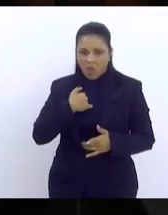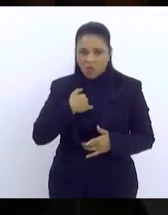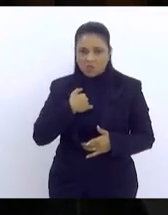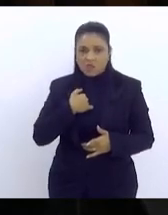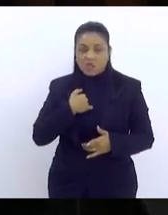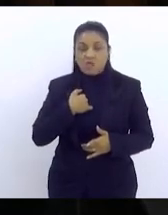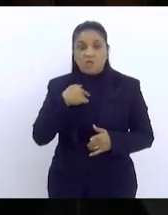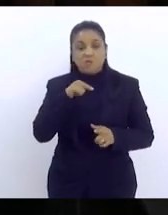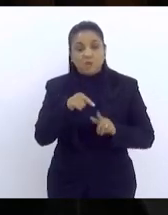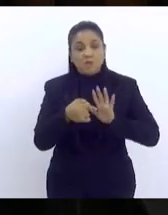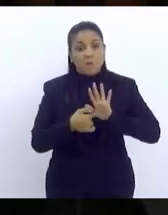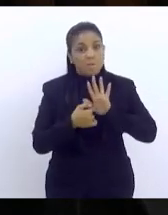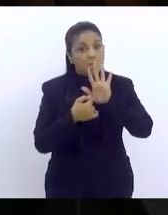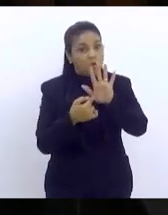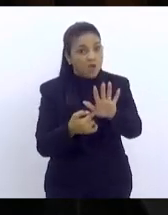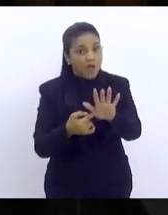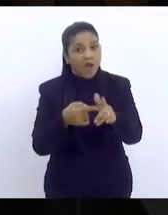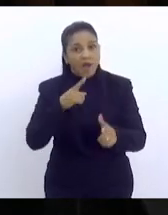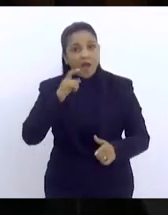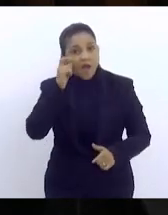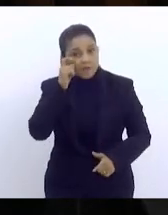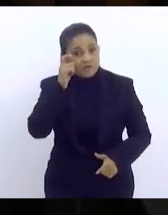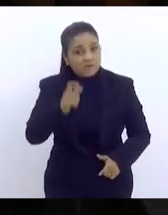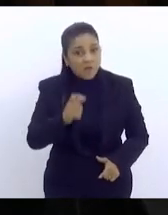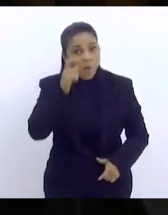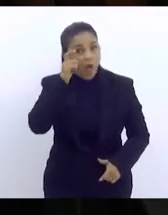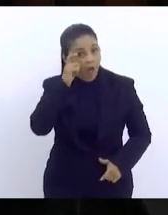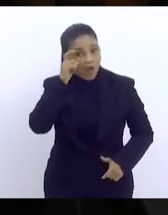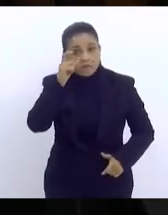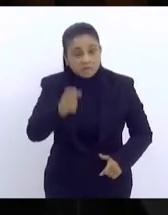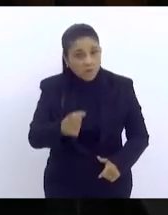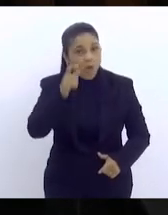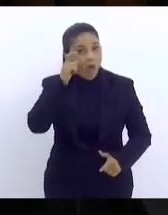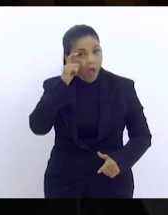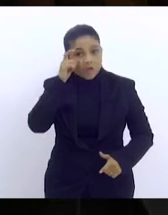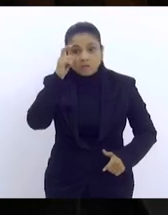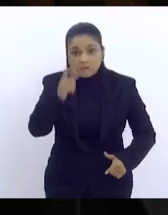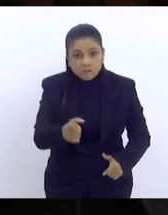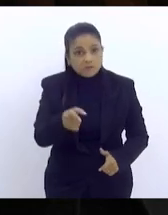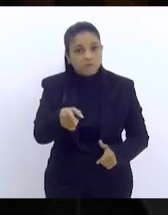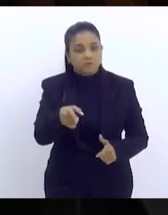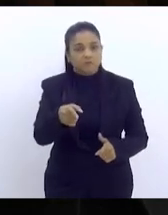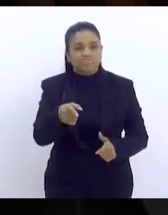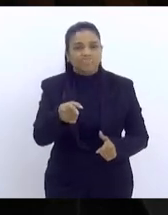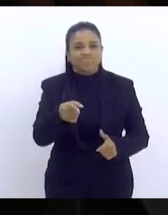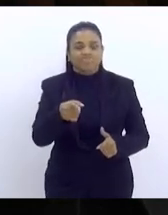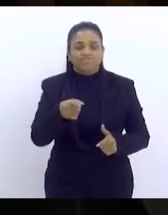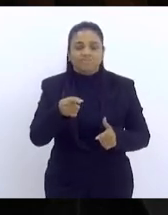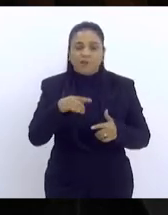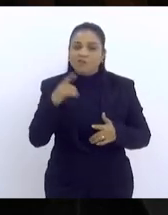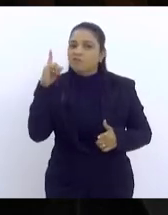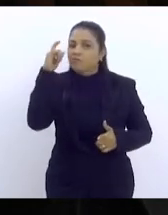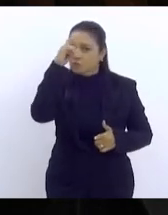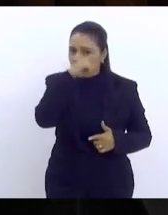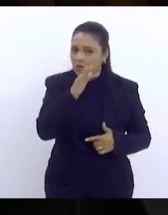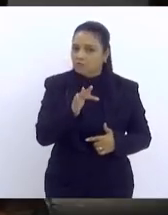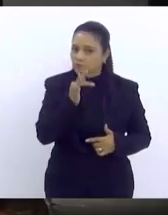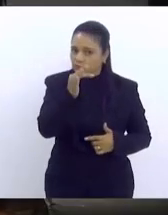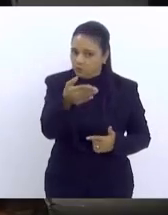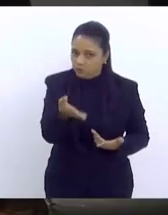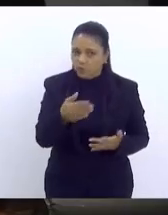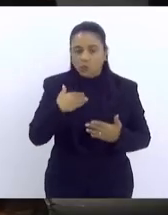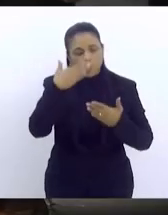tá aceso e a gente caminhando para uma situação de grande dificuldade muito obrigado senhor